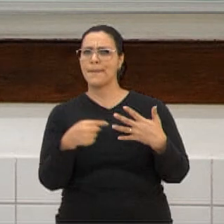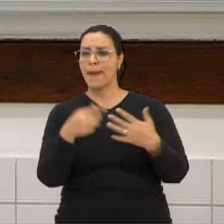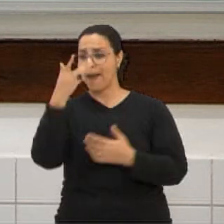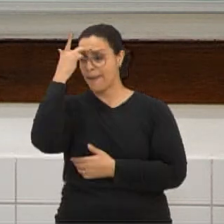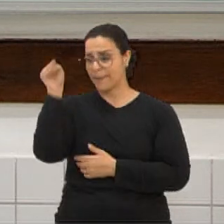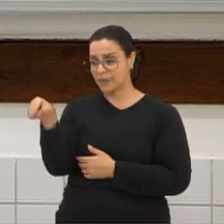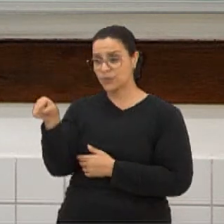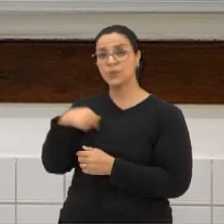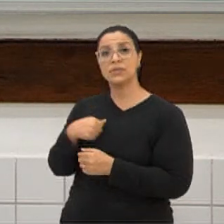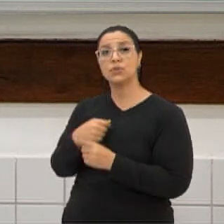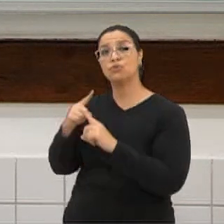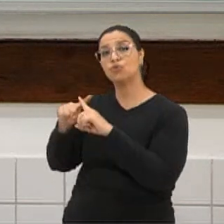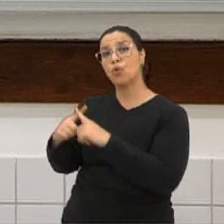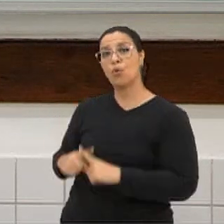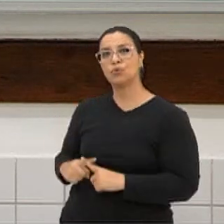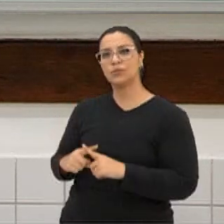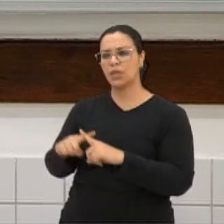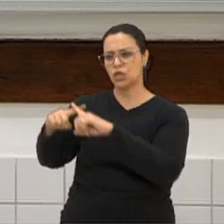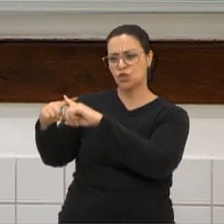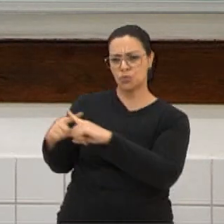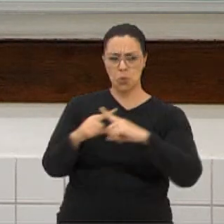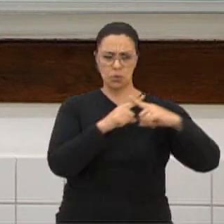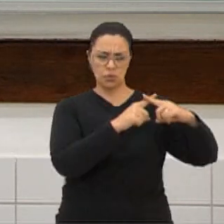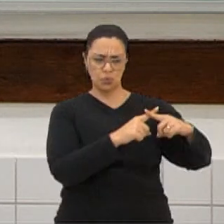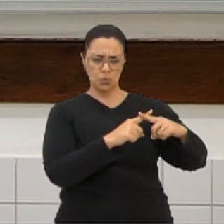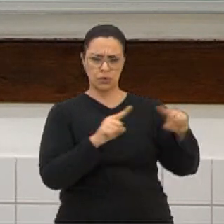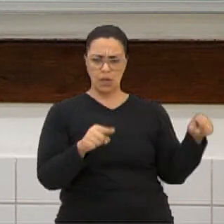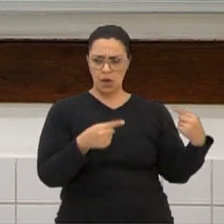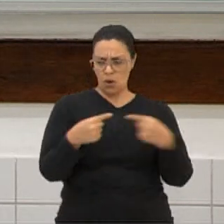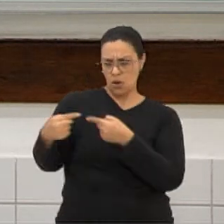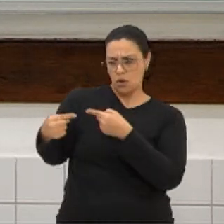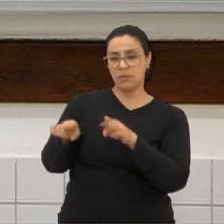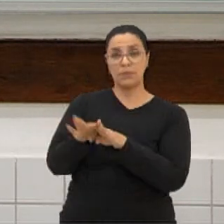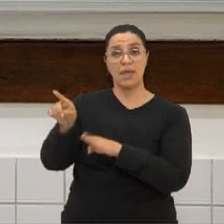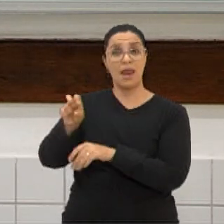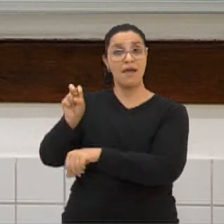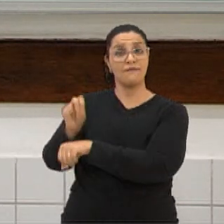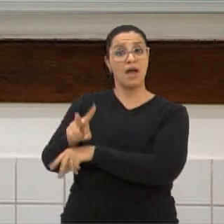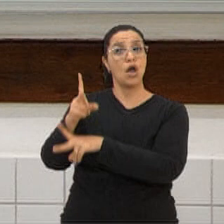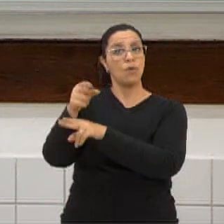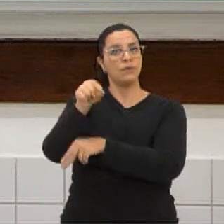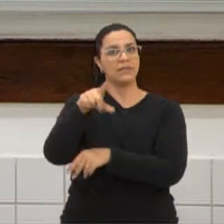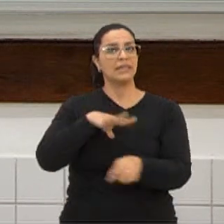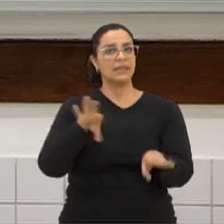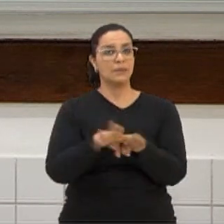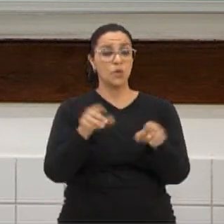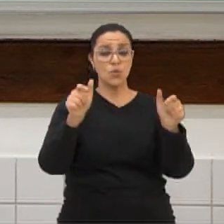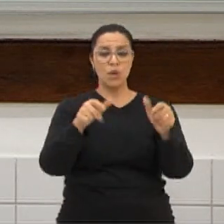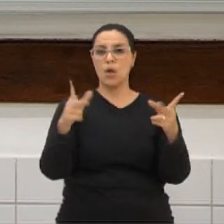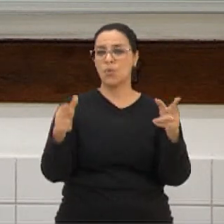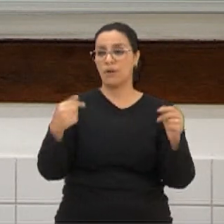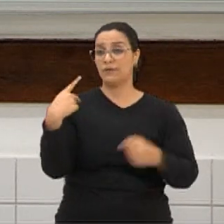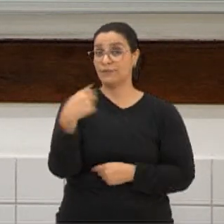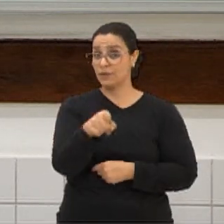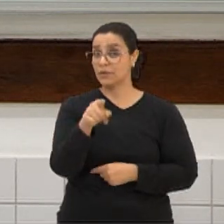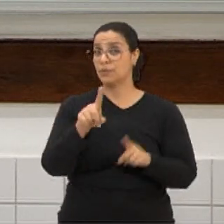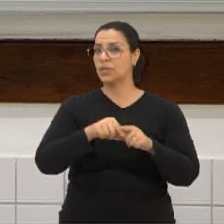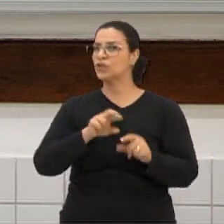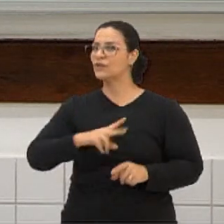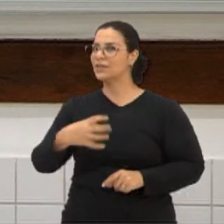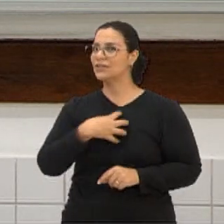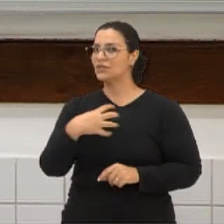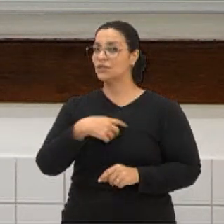pessoas que estão concorrendo com você para aquela mesma vaga, que estão querendo ocupar aquela mesma vaga. E o que vai